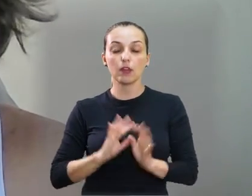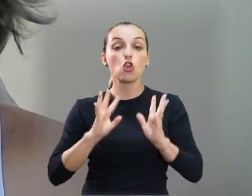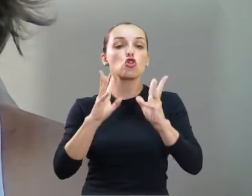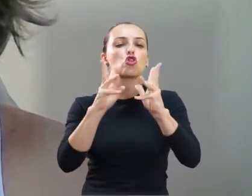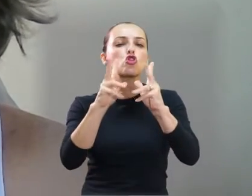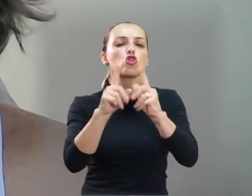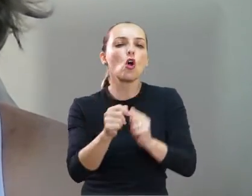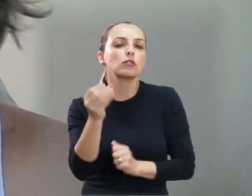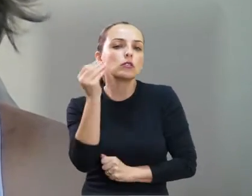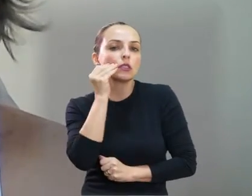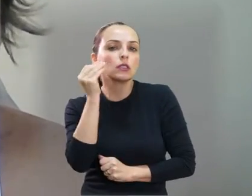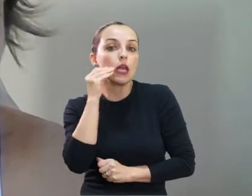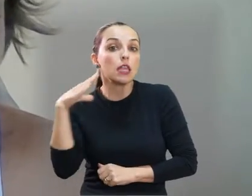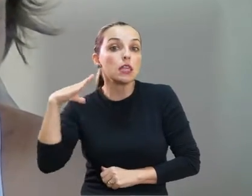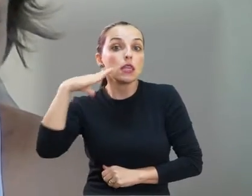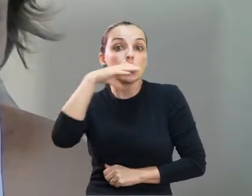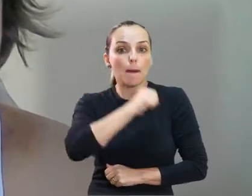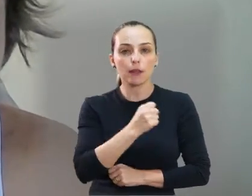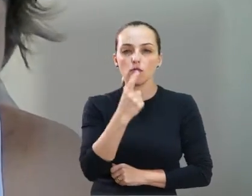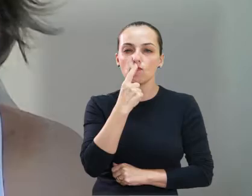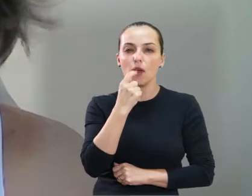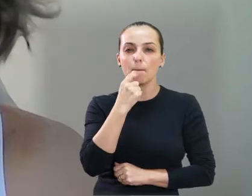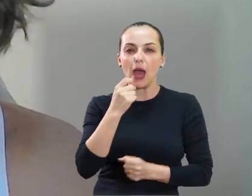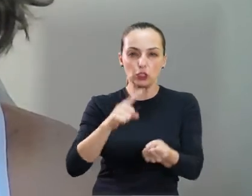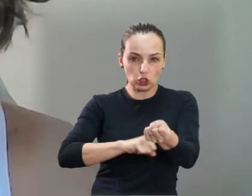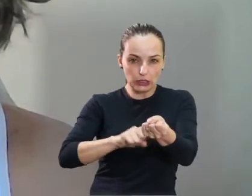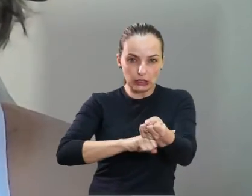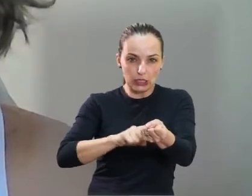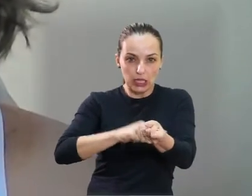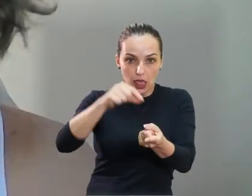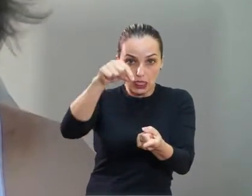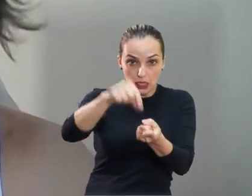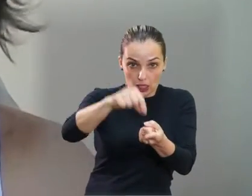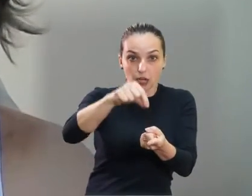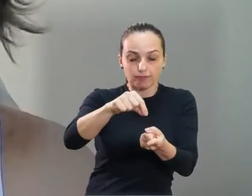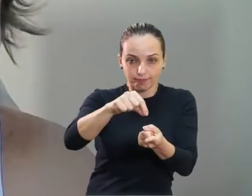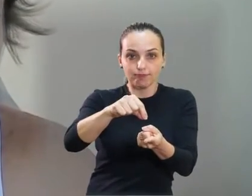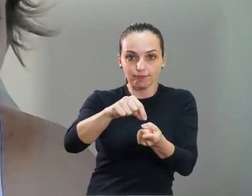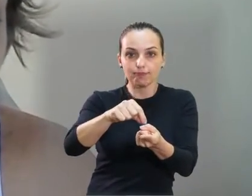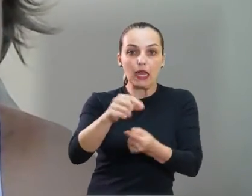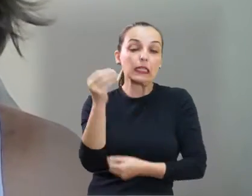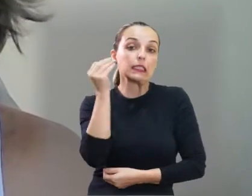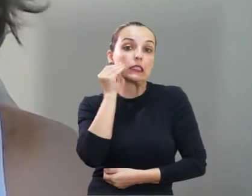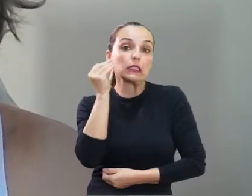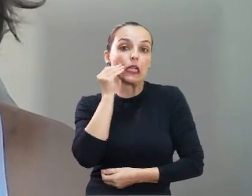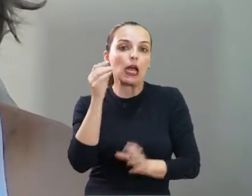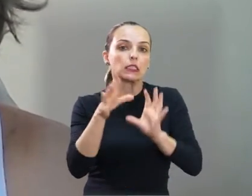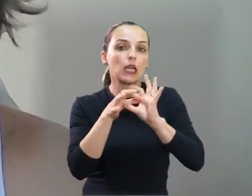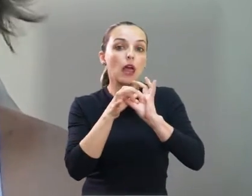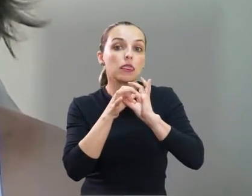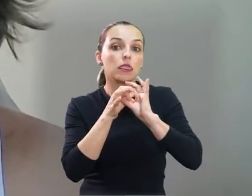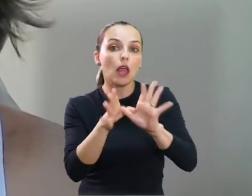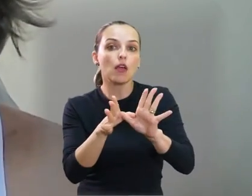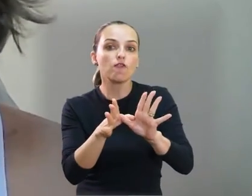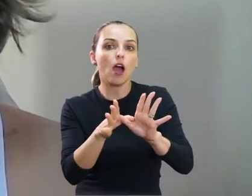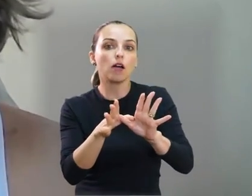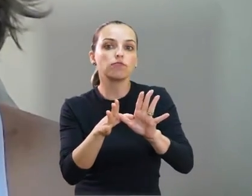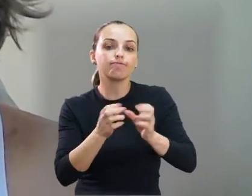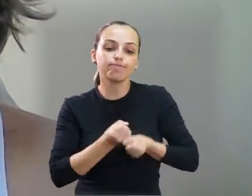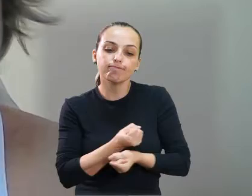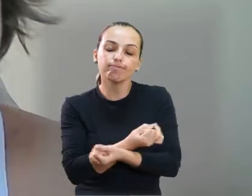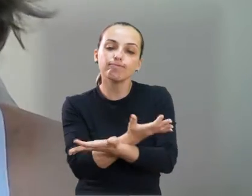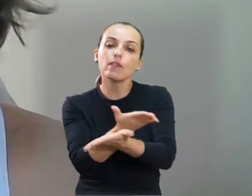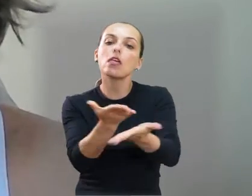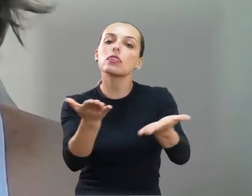eles estão capacitados para o teste rápido, a oferta do teste rápido à população em geral. Nós temos